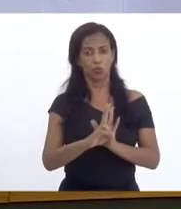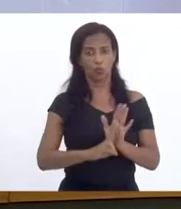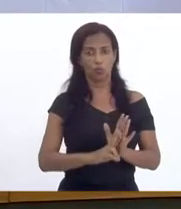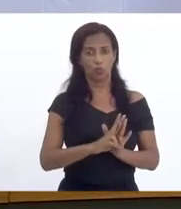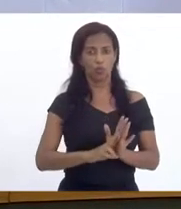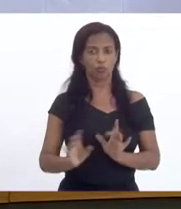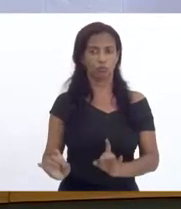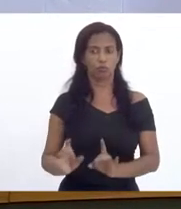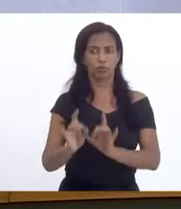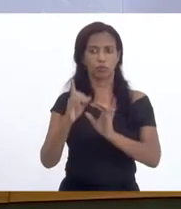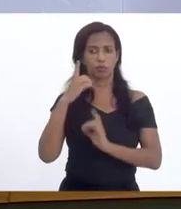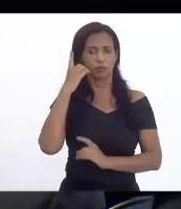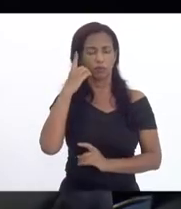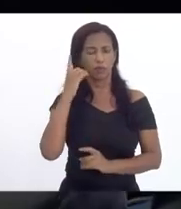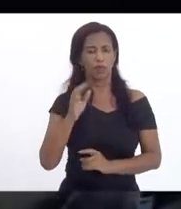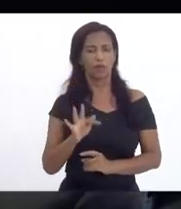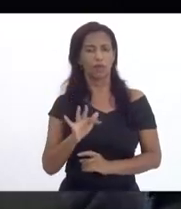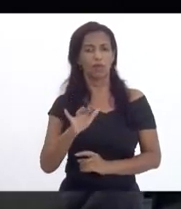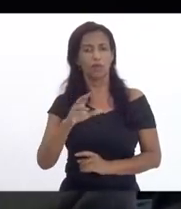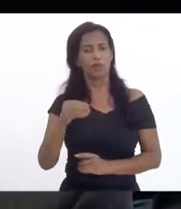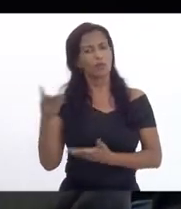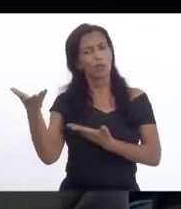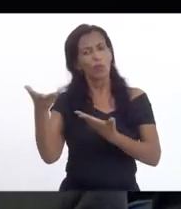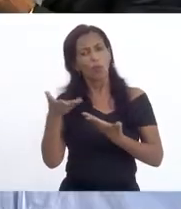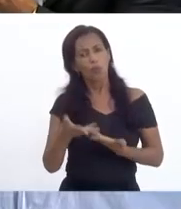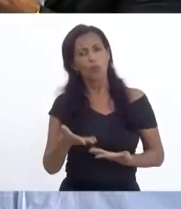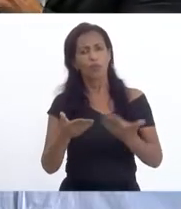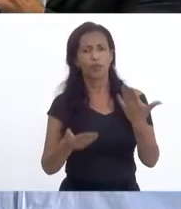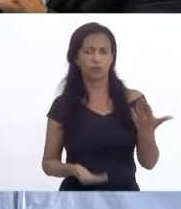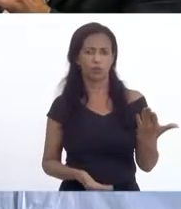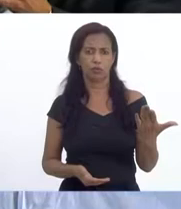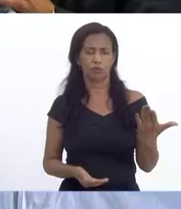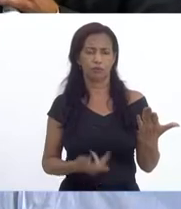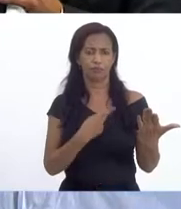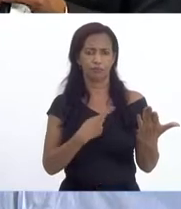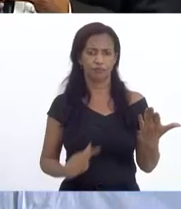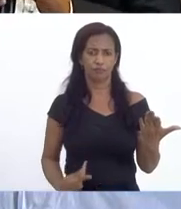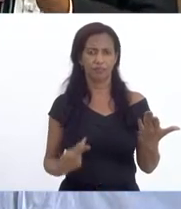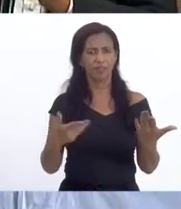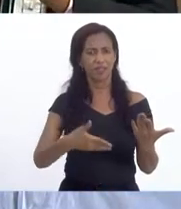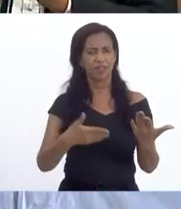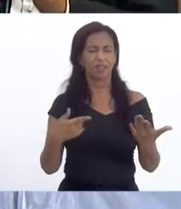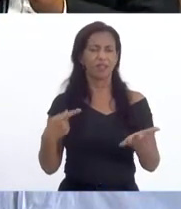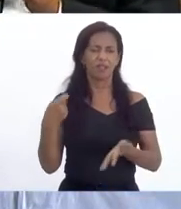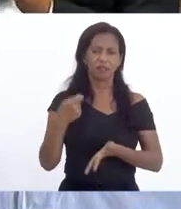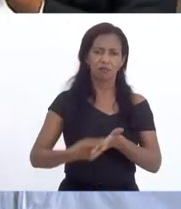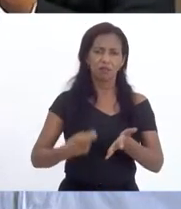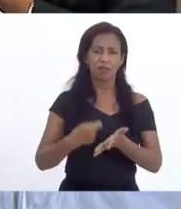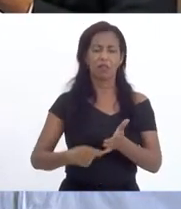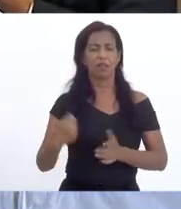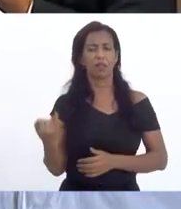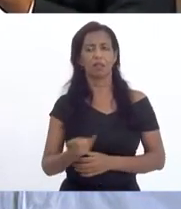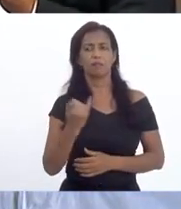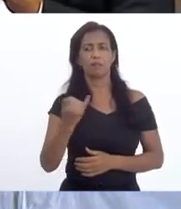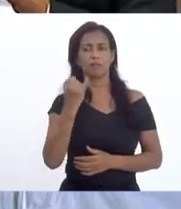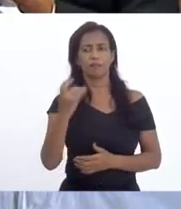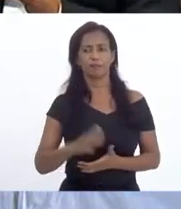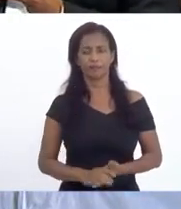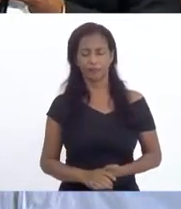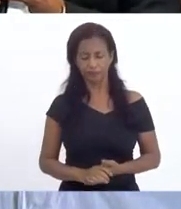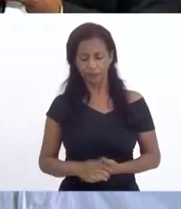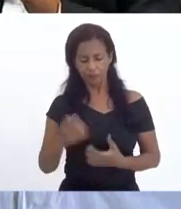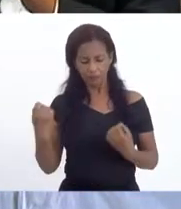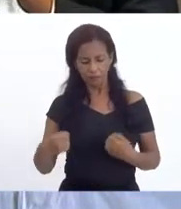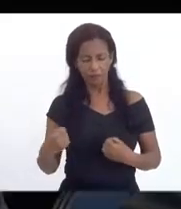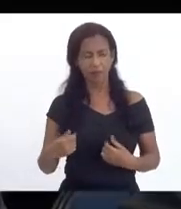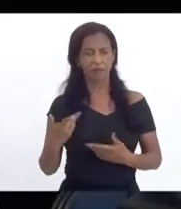Comissão Especial, o deputado Felício Laterça, e eu convido, né, o senhor também, para que entre nessa luta, porque é muito importante. Então, a gente tem que fazer esse